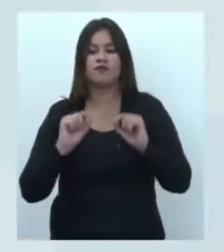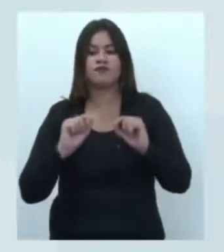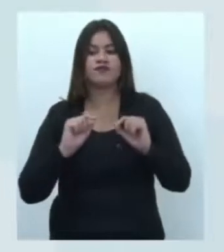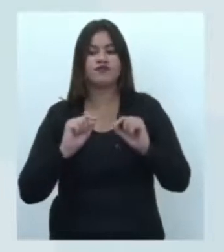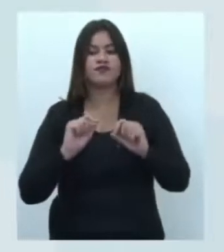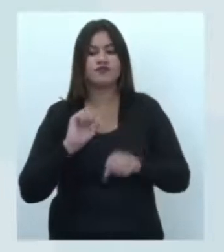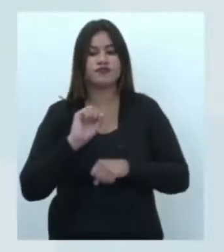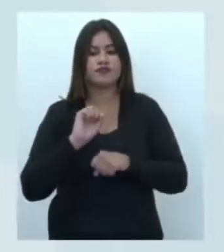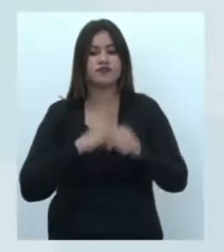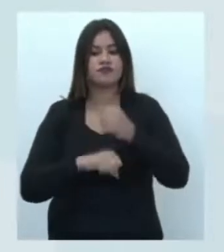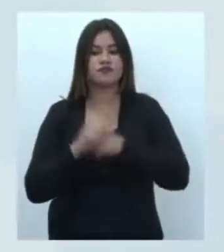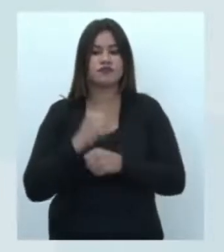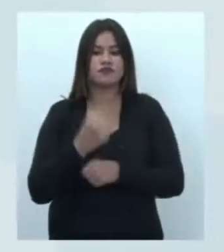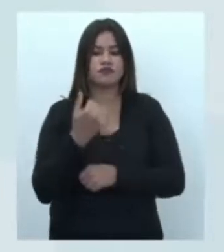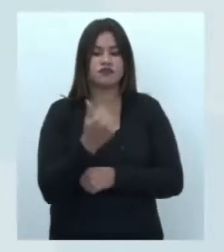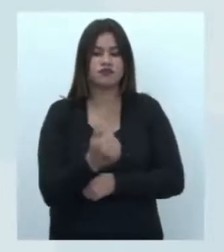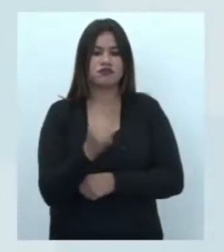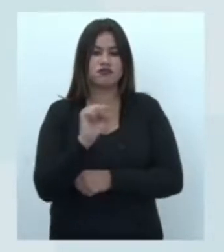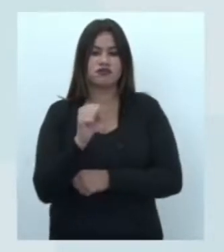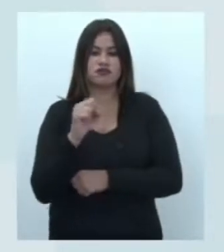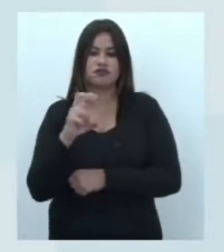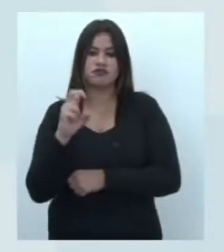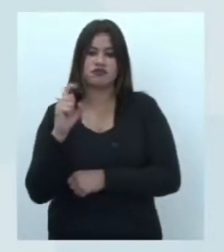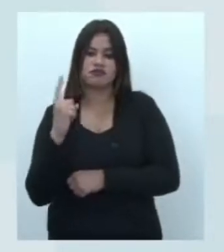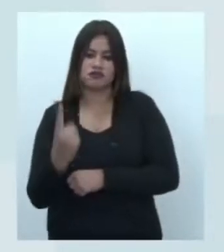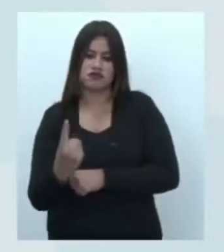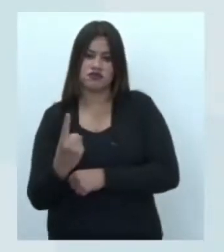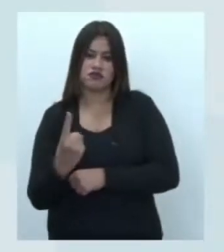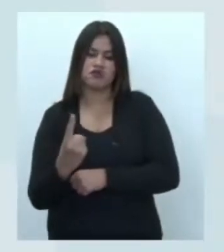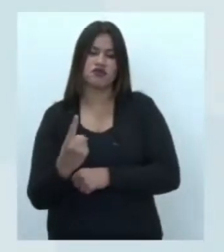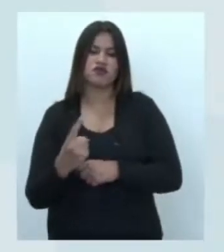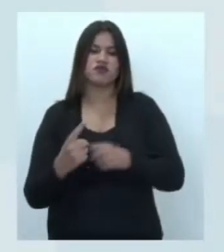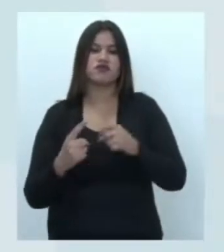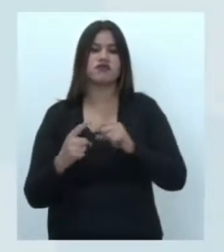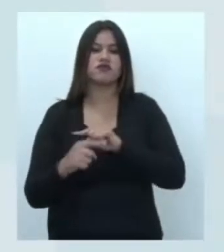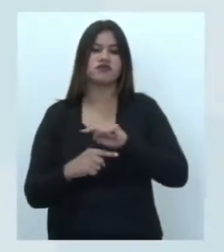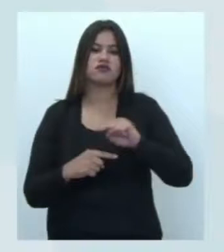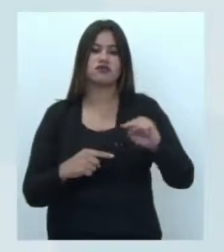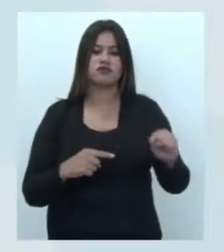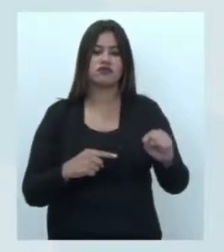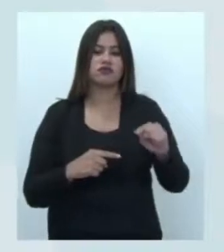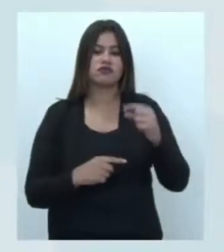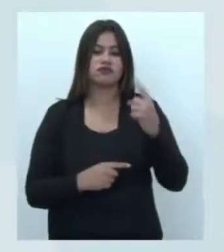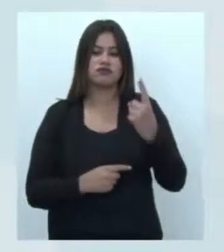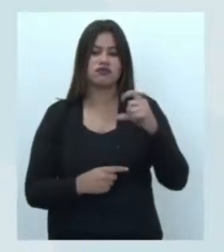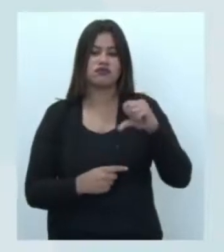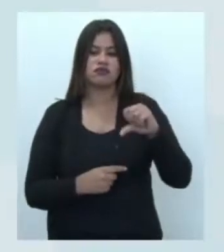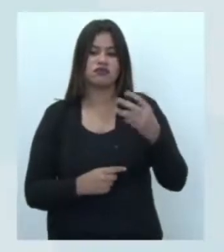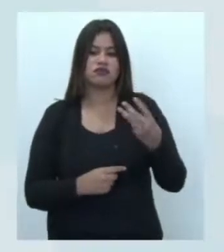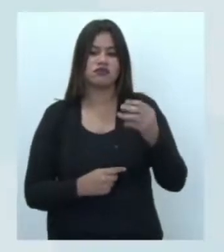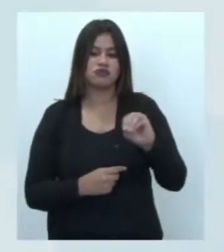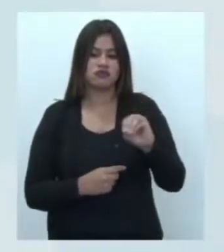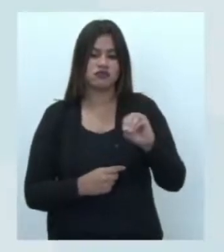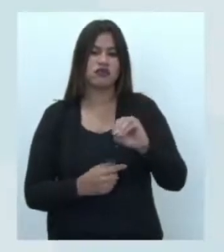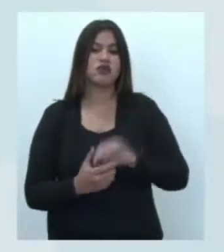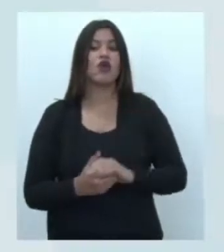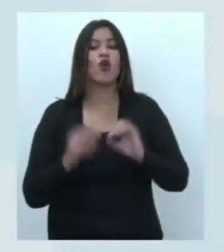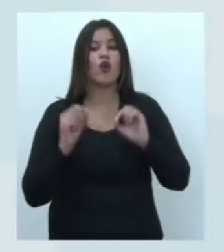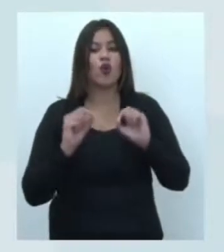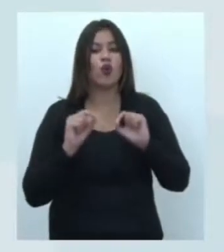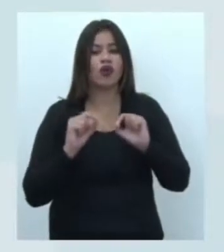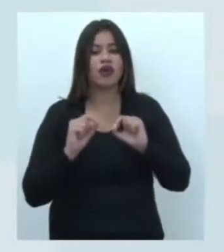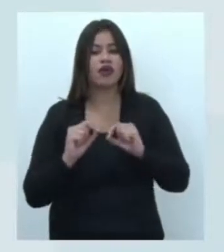de 1851, né, que seria a segunda fase, a 1930. Já é uma imagem de